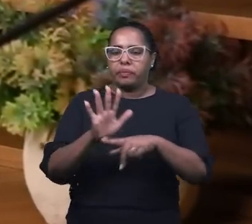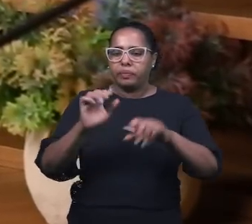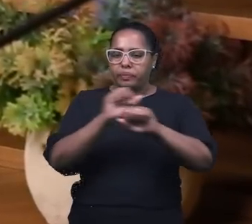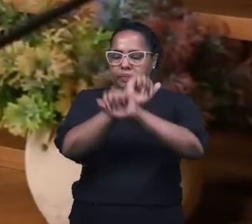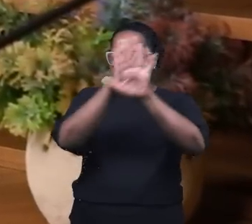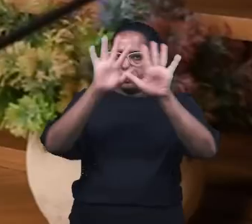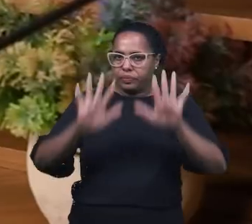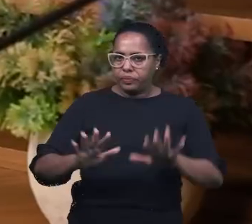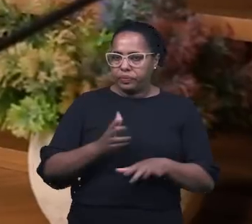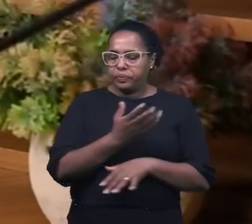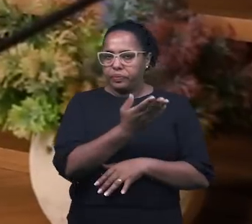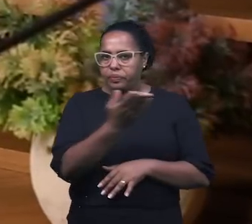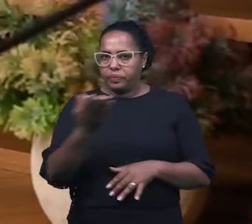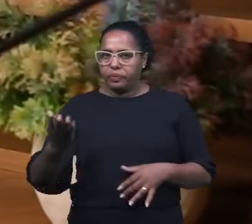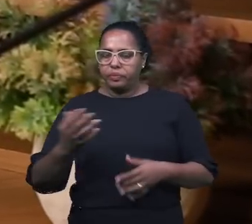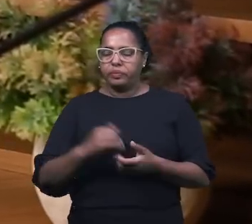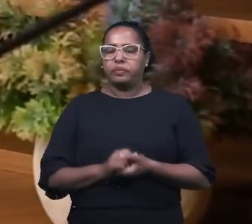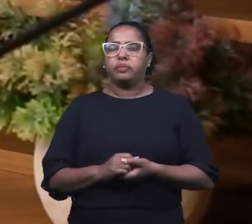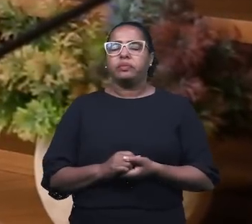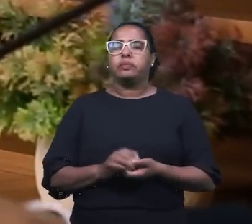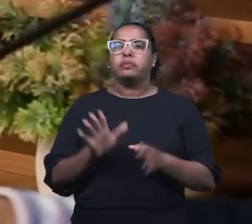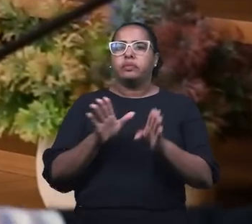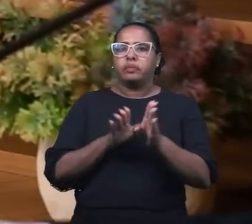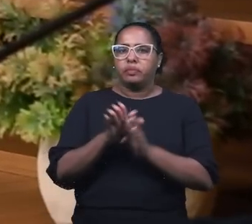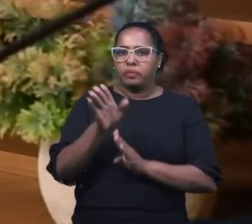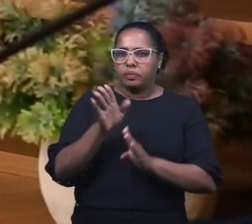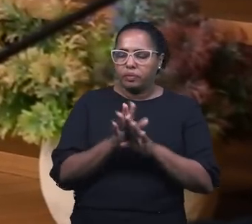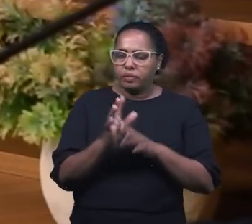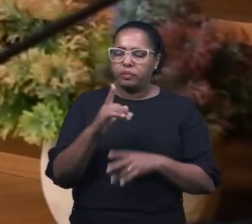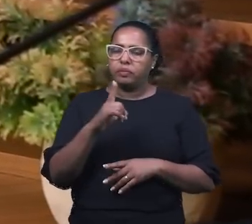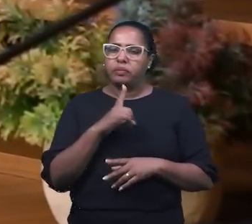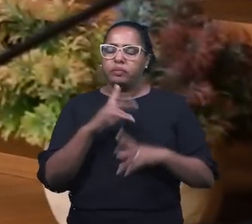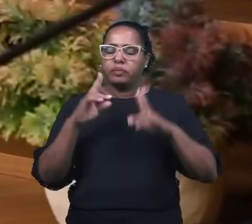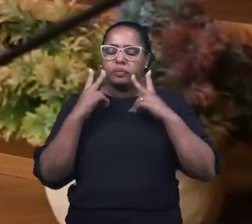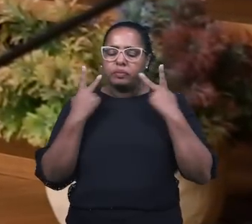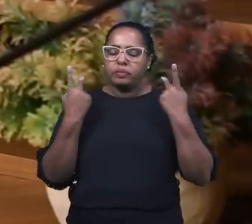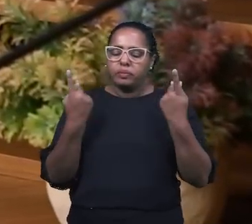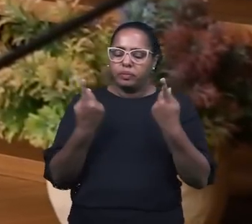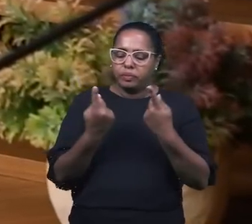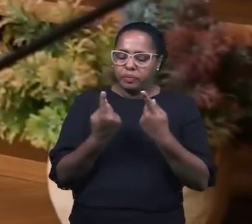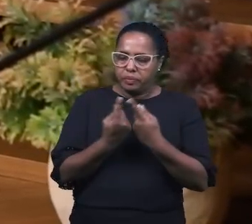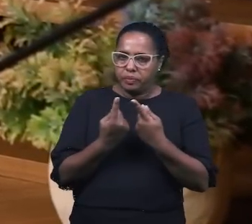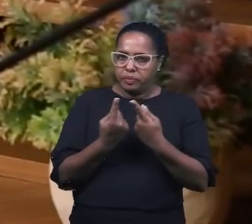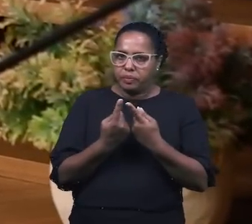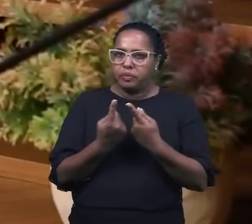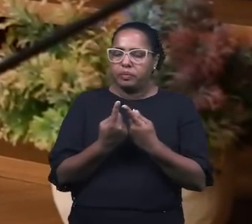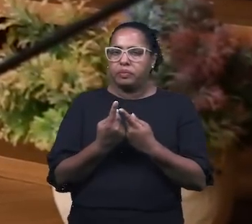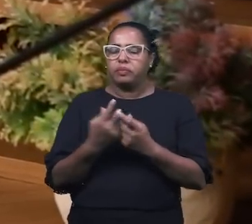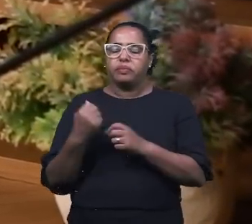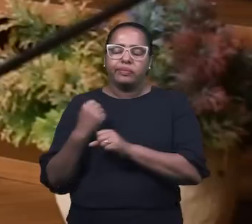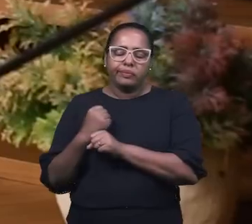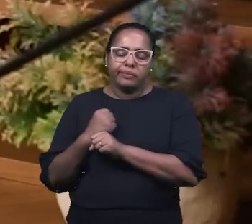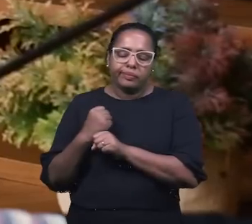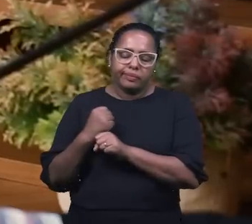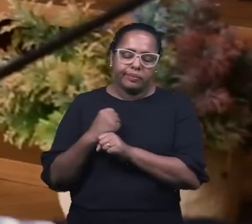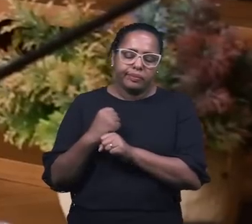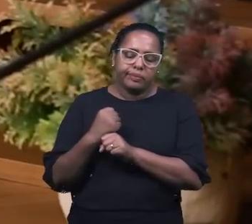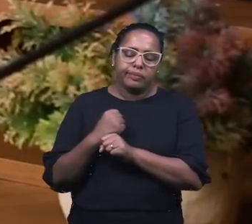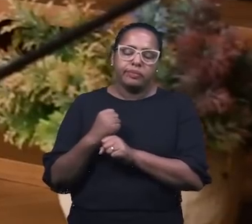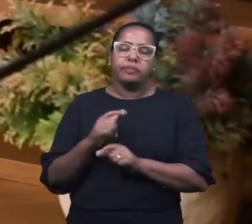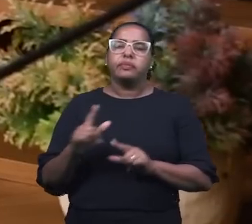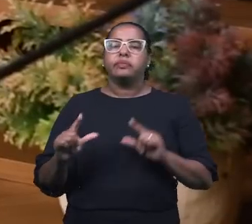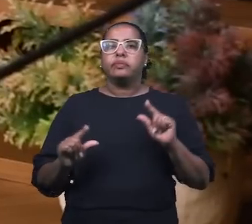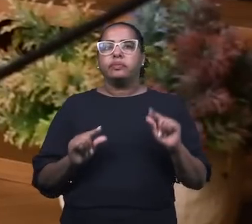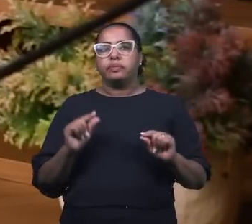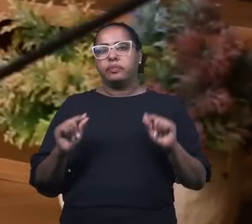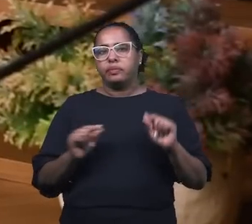a esclarecer os irmãos. A orientação que nós temos já do presbitério, já há alguns anos,